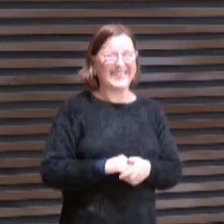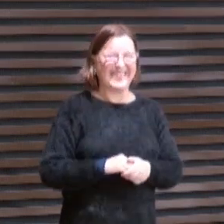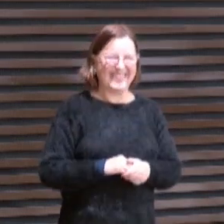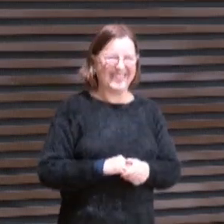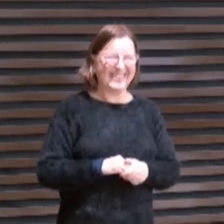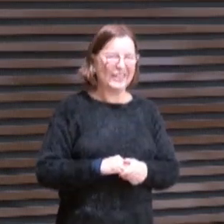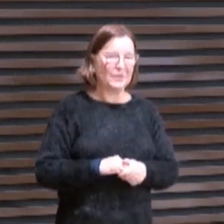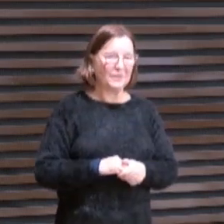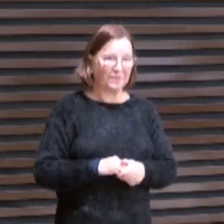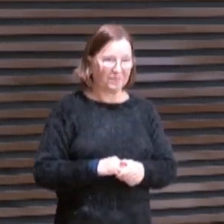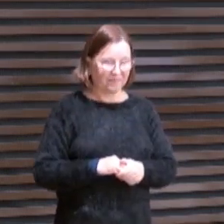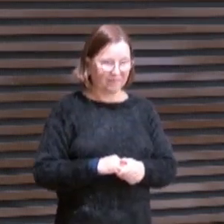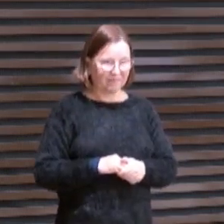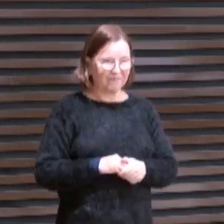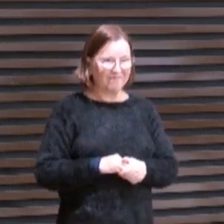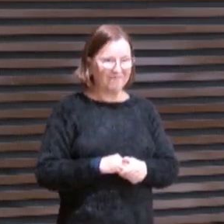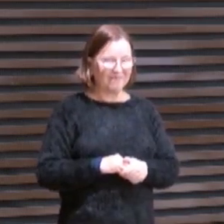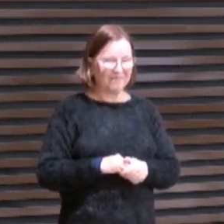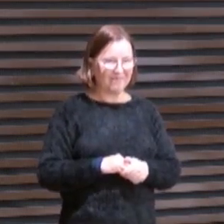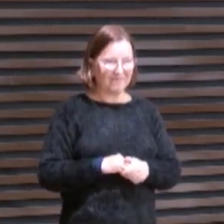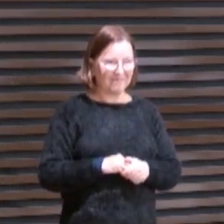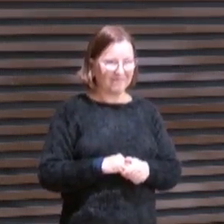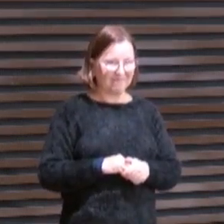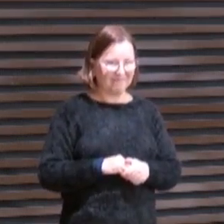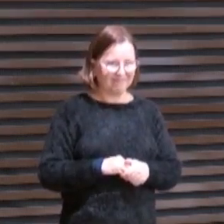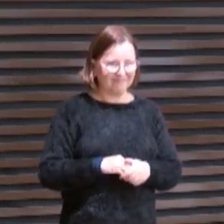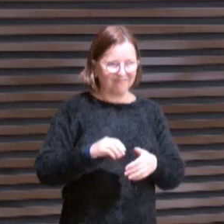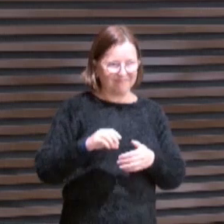Não porque espere os céus e o bem,